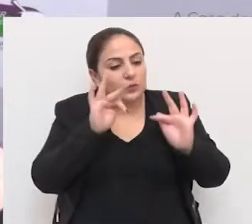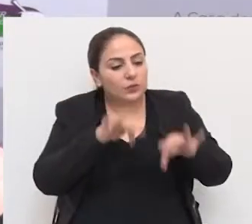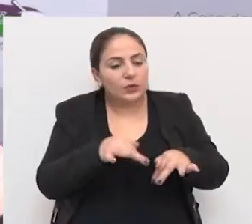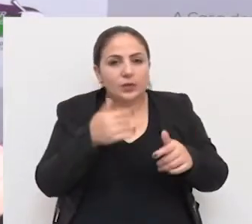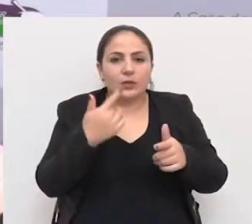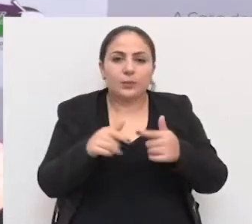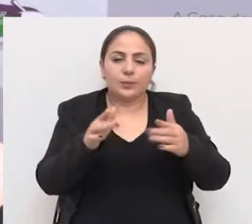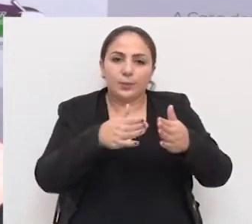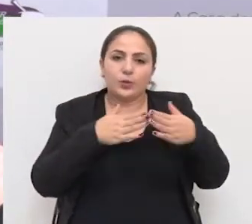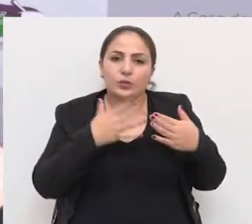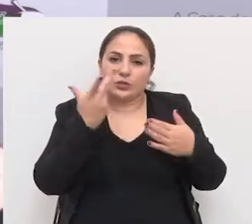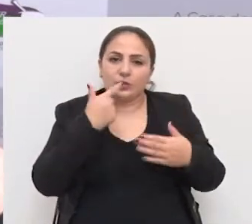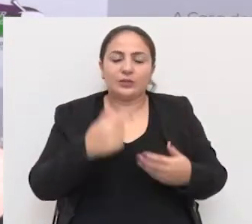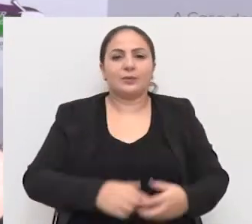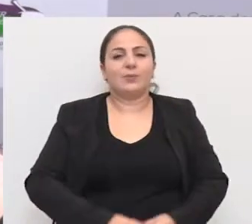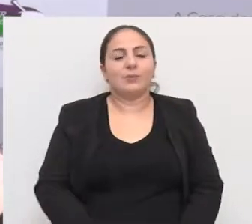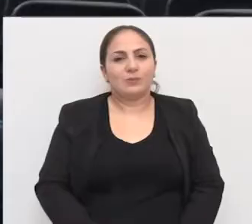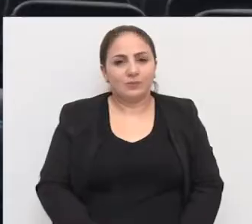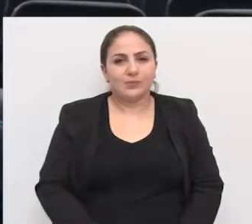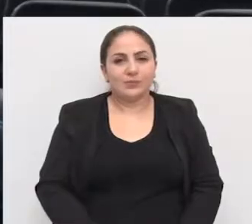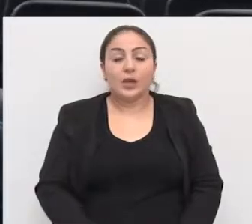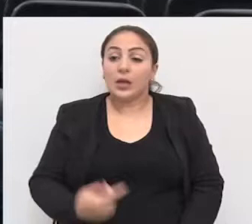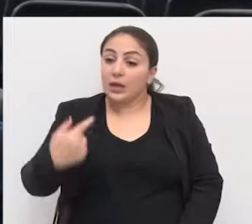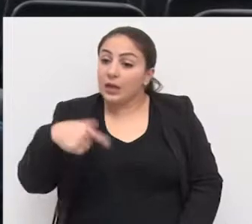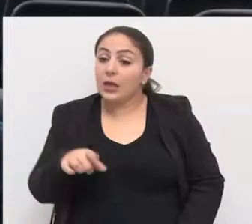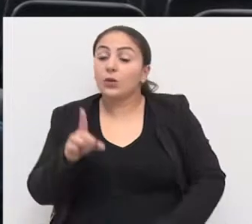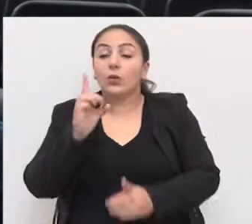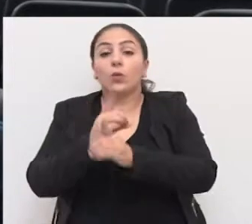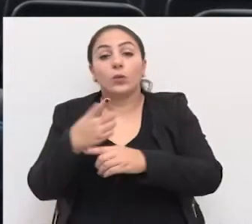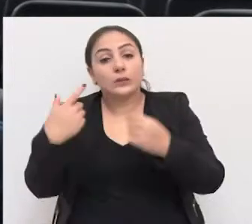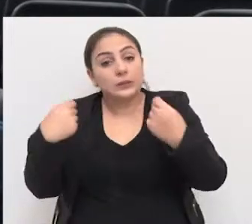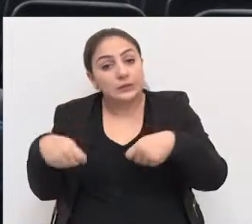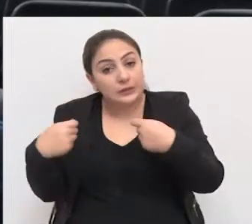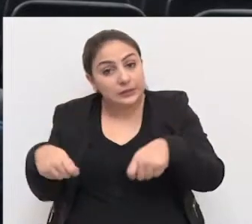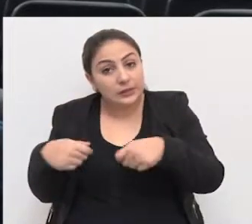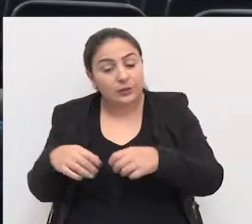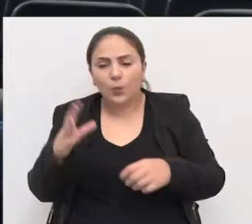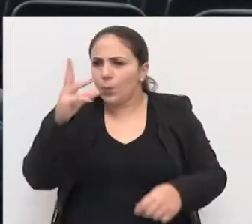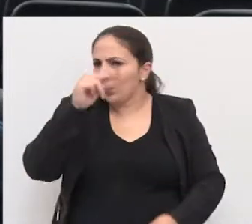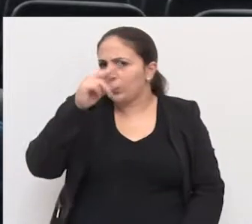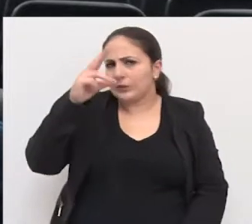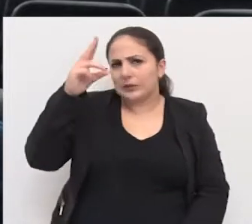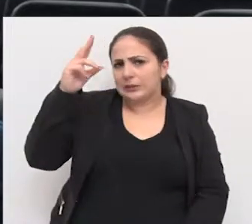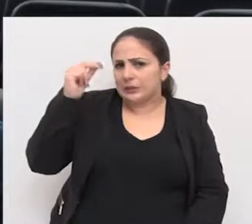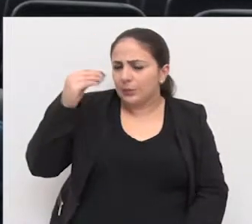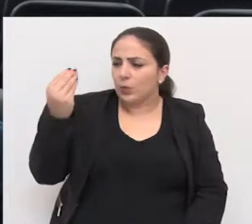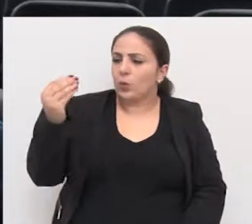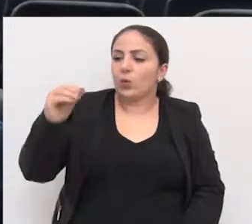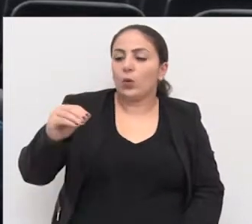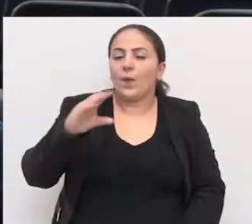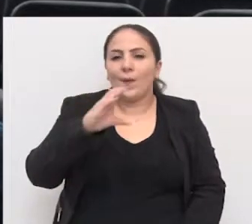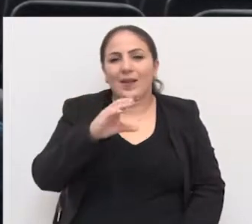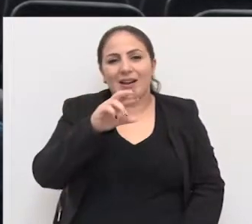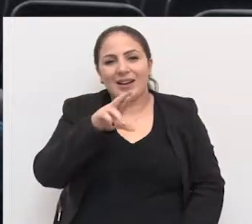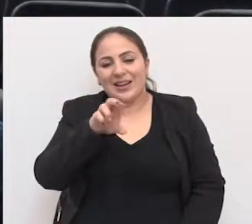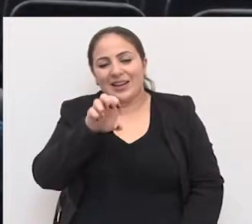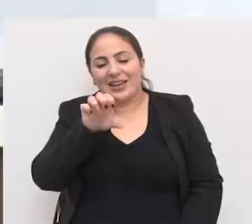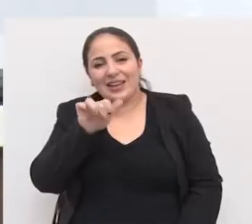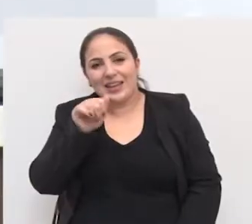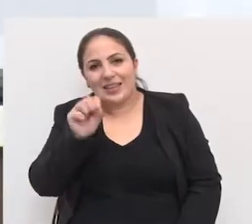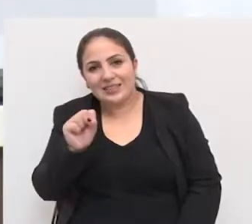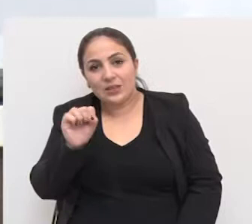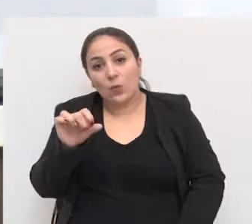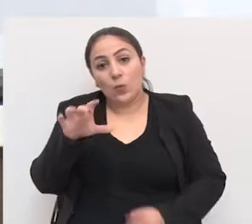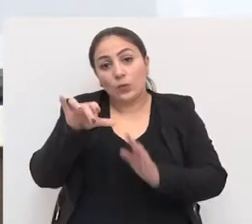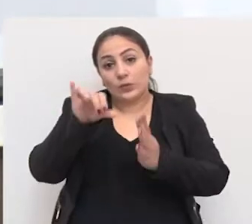de combater e de proteger as crianças. Indo ao encontro destas necessidades, o município implantou o CREAS,